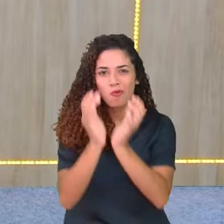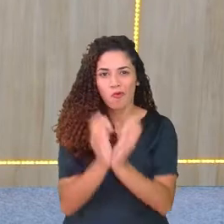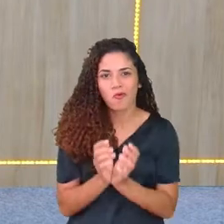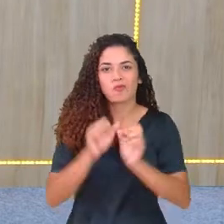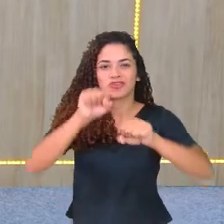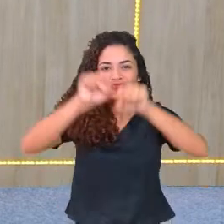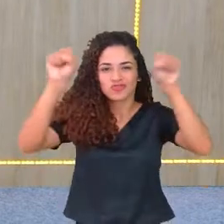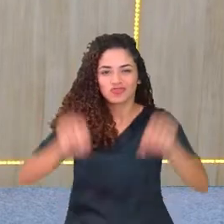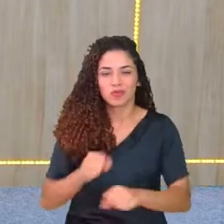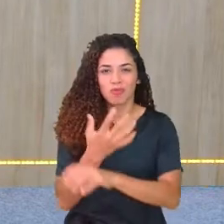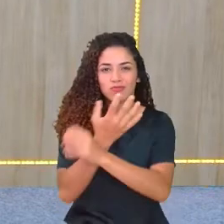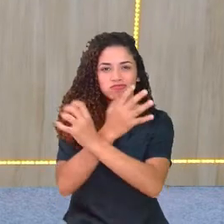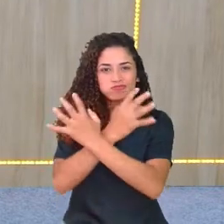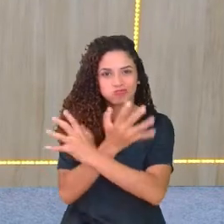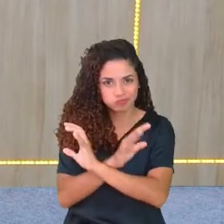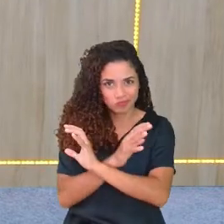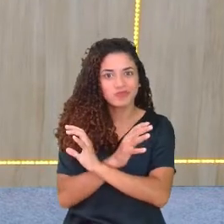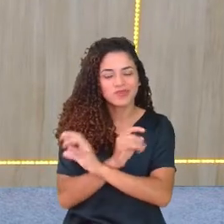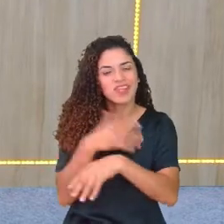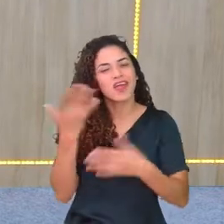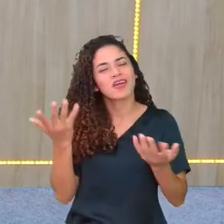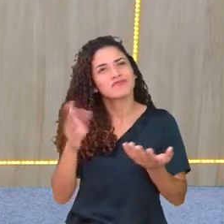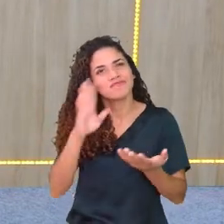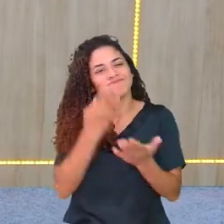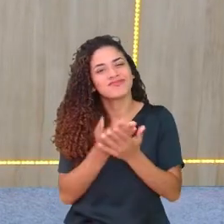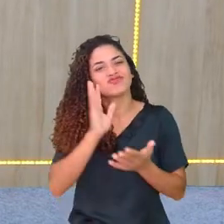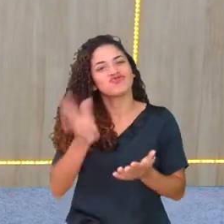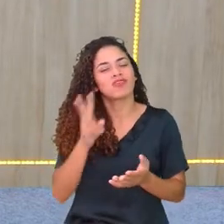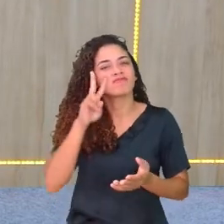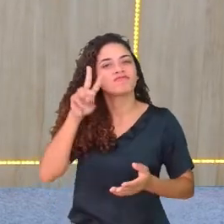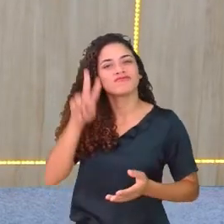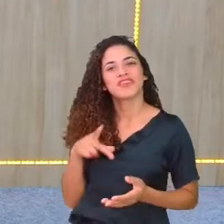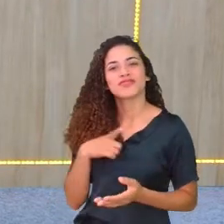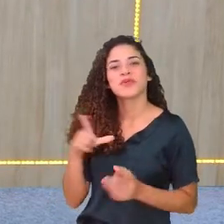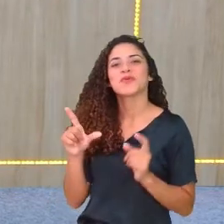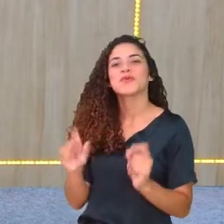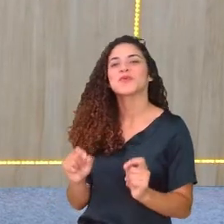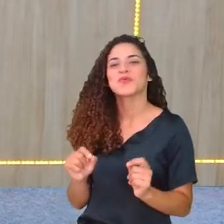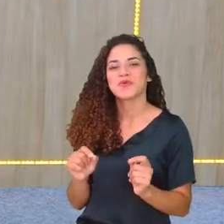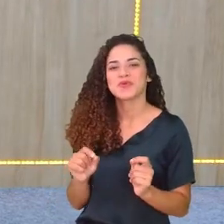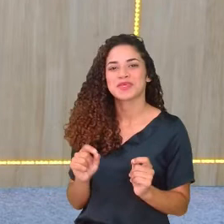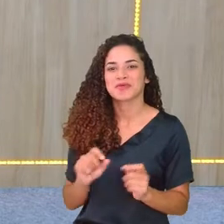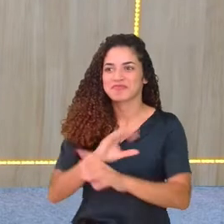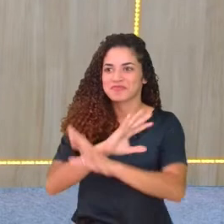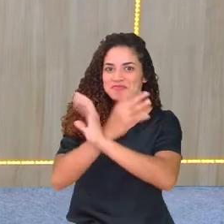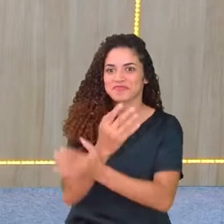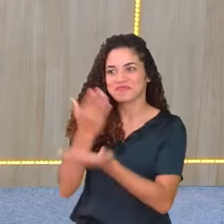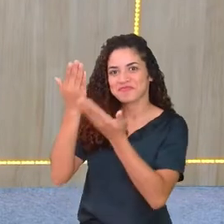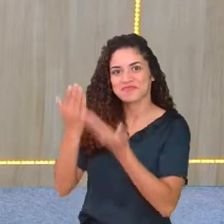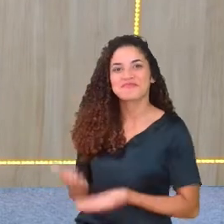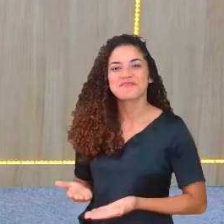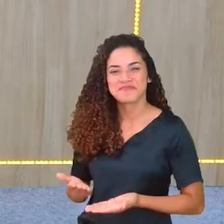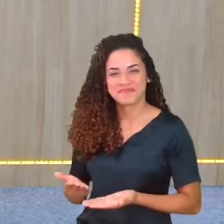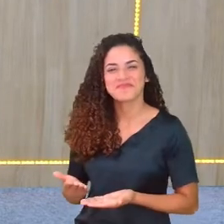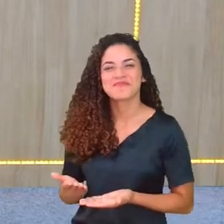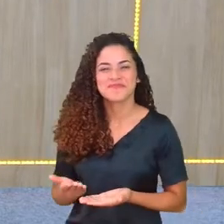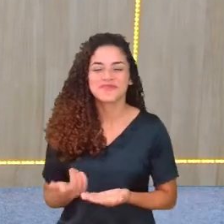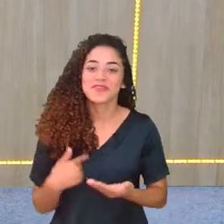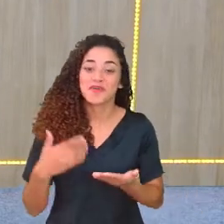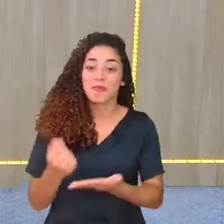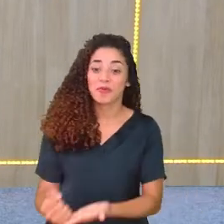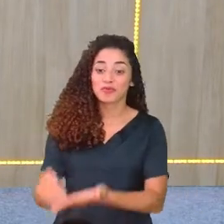Acredito que vocês já devem estar vendo aí que hoje, na nossa aula, nós estamos aqui com o esqueleto que vai ajudar na hora que